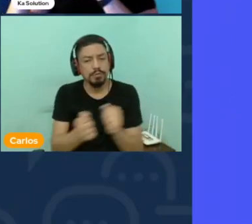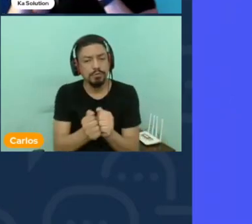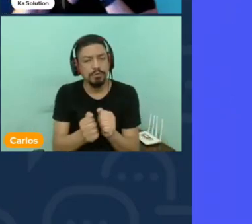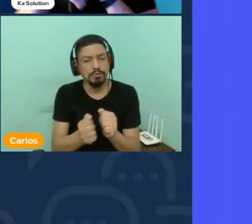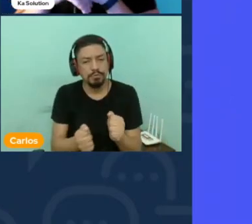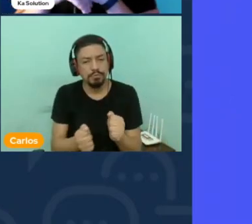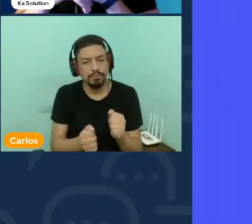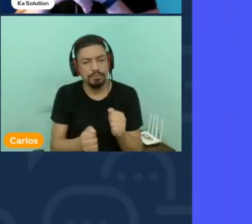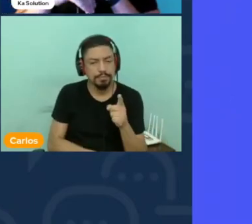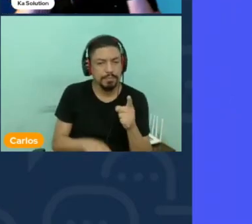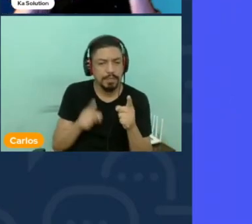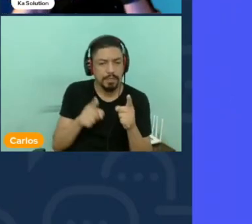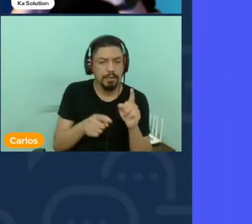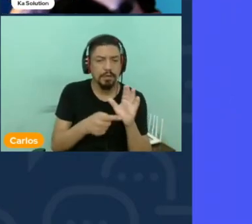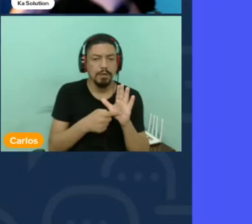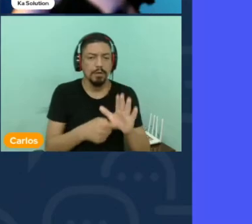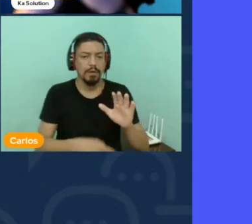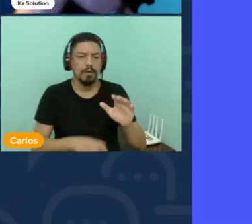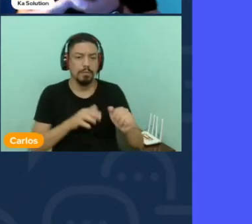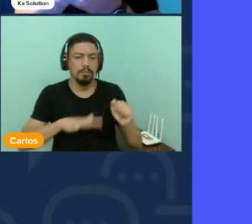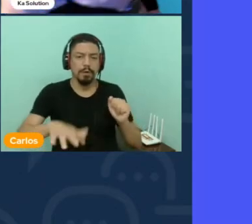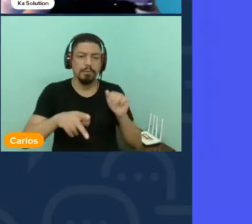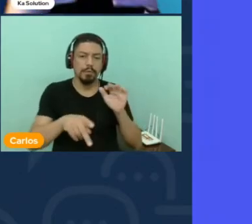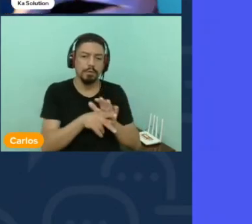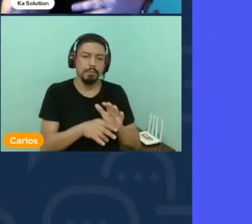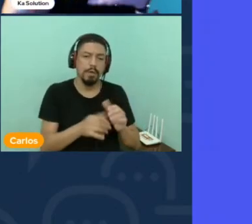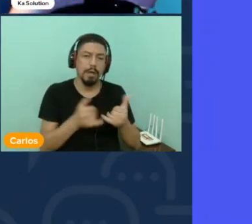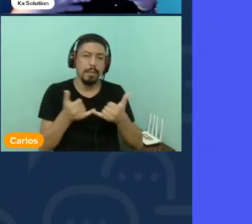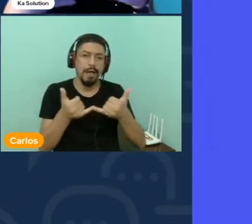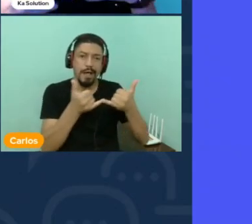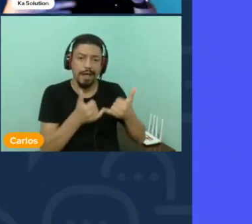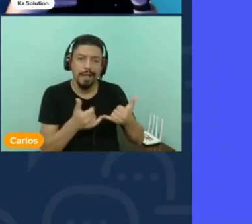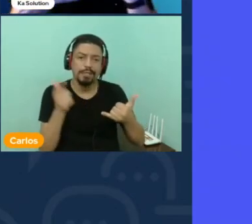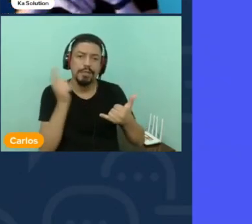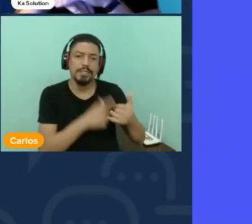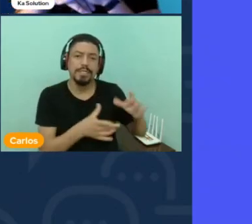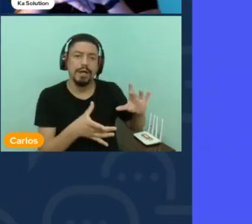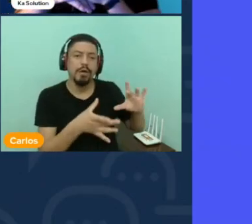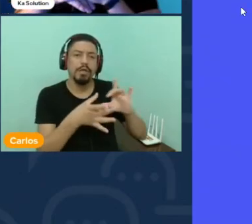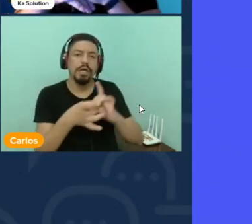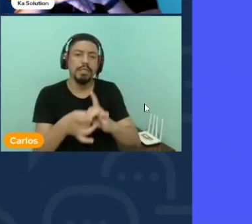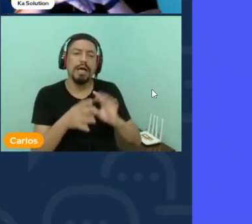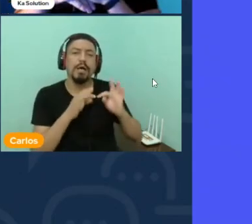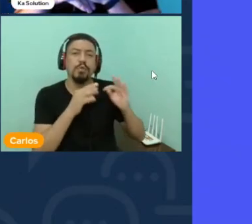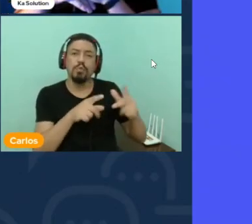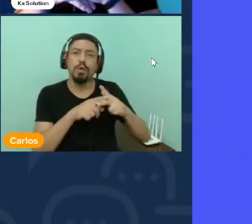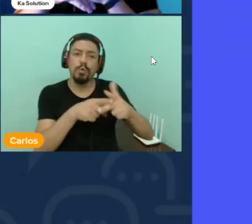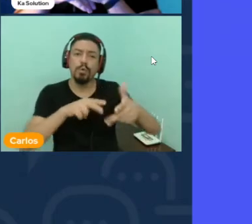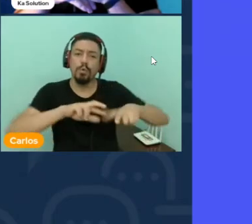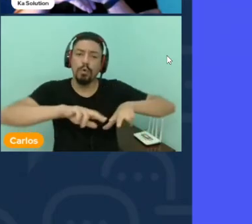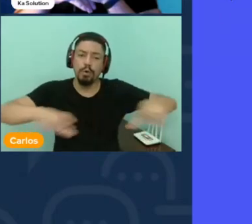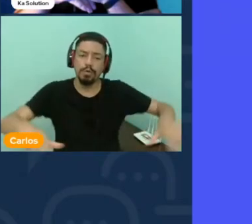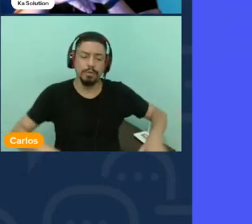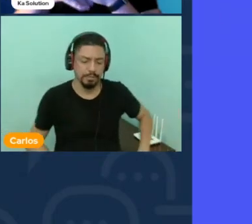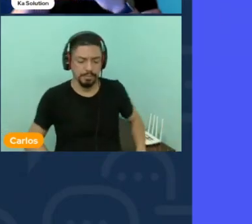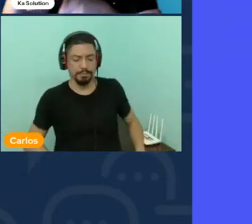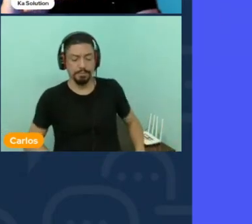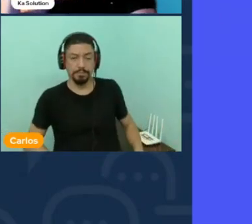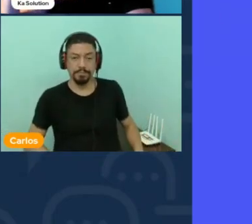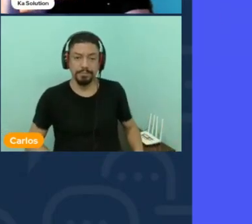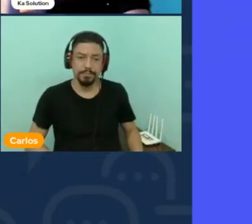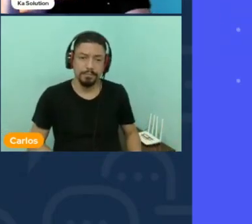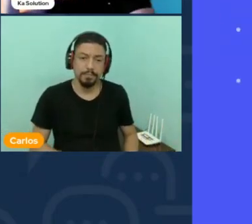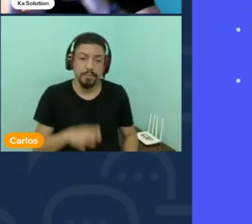pessoal, a gente vai estar falando de um ambiente de rede, onde eu vou conectar todos esses recursos. E um